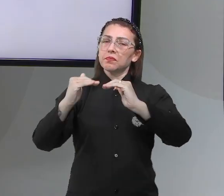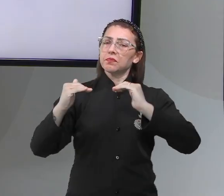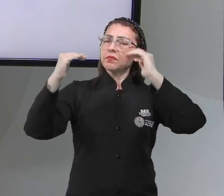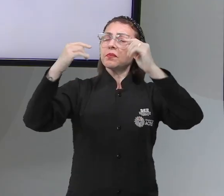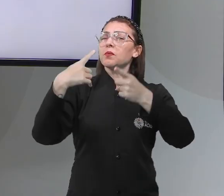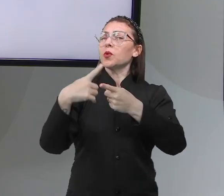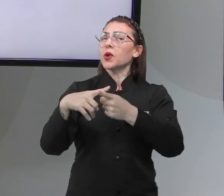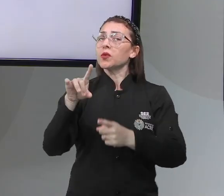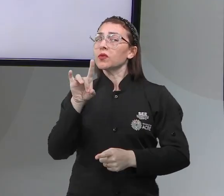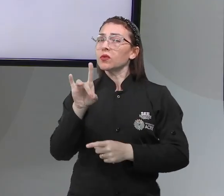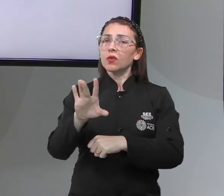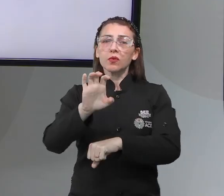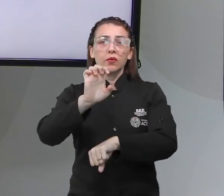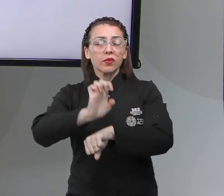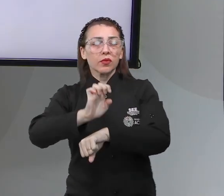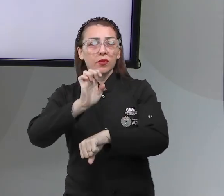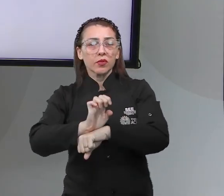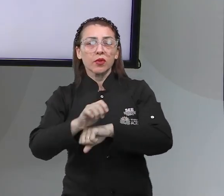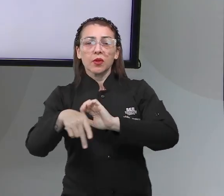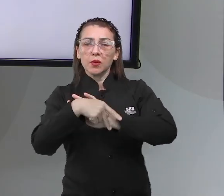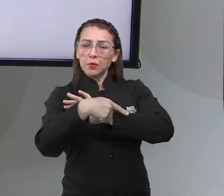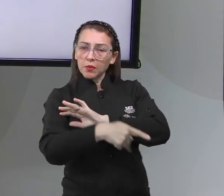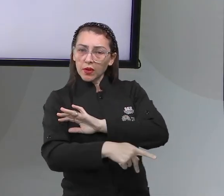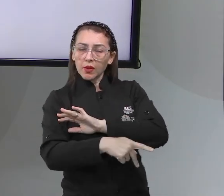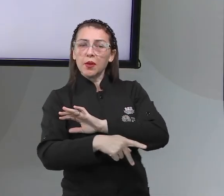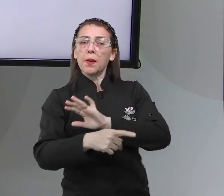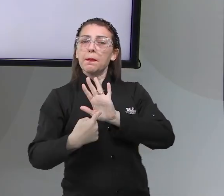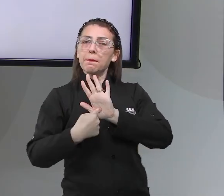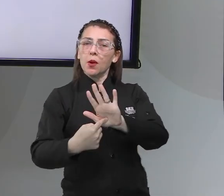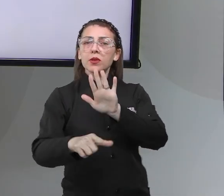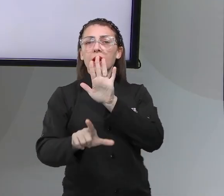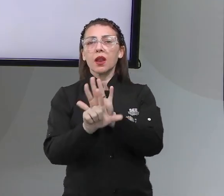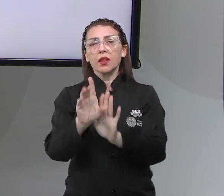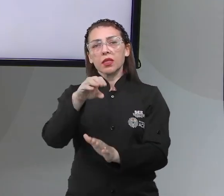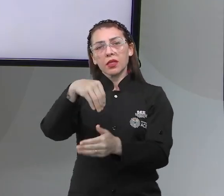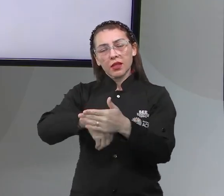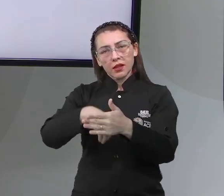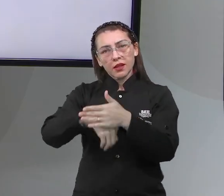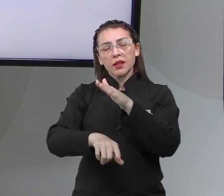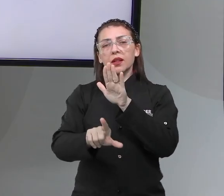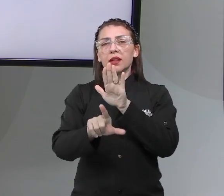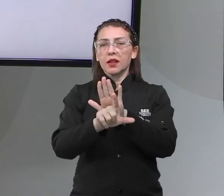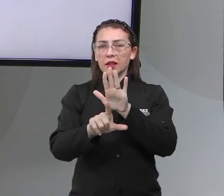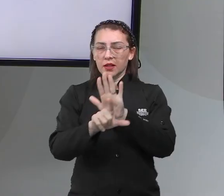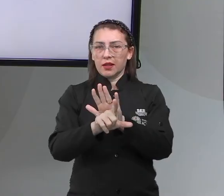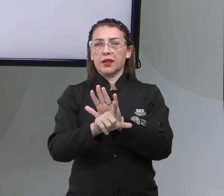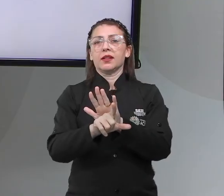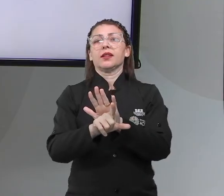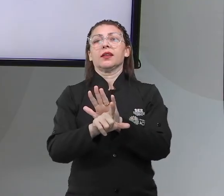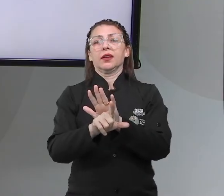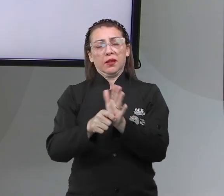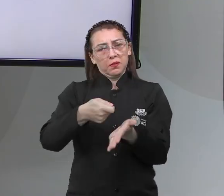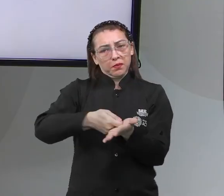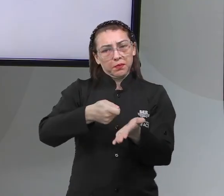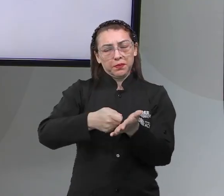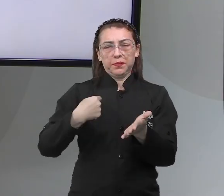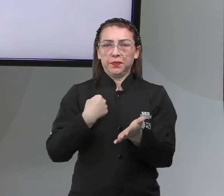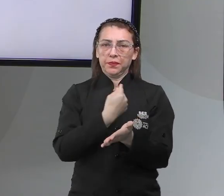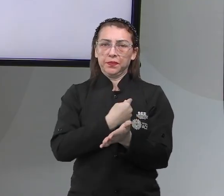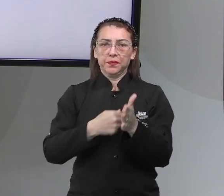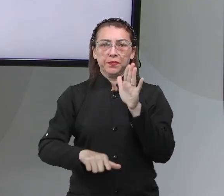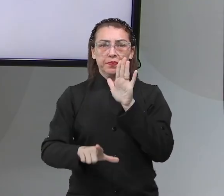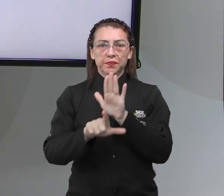porque somente ele expressa a lei que se impõe a todos nós, a lei